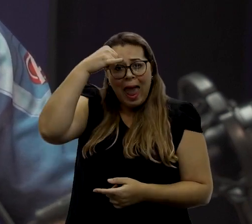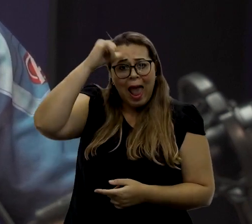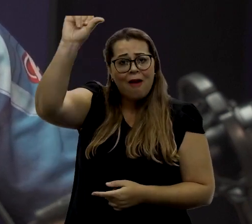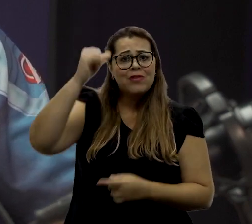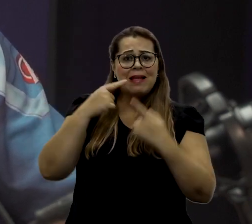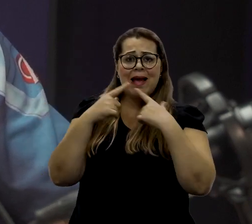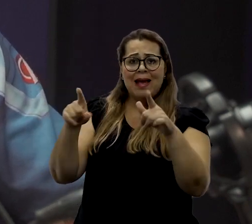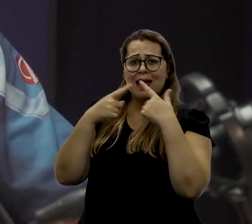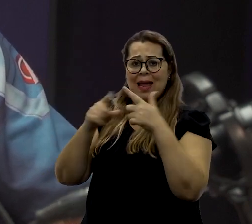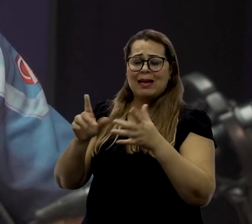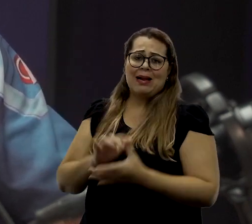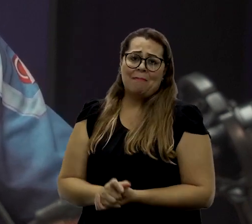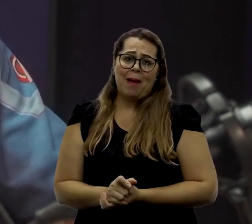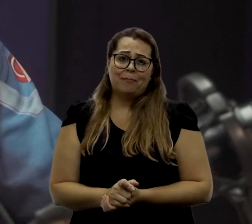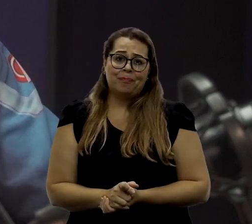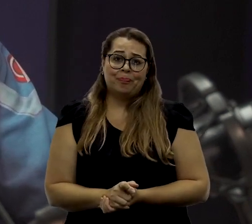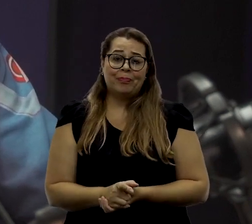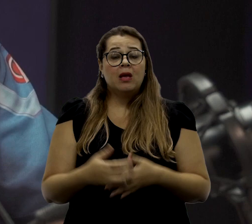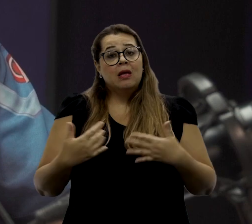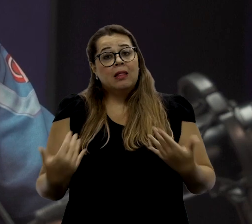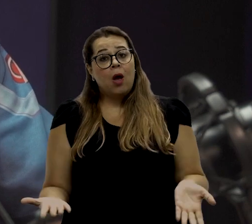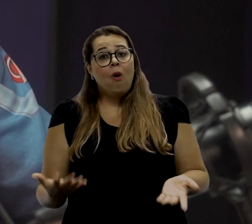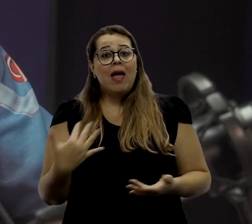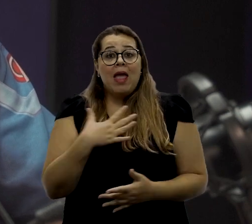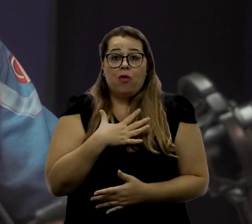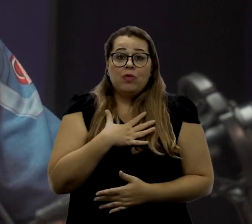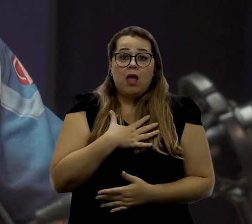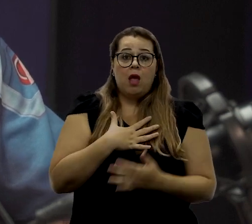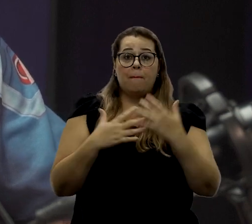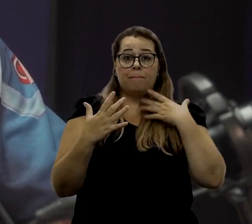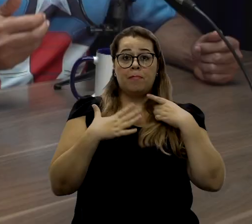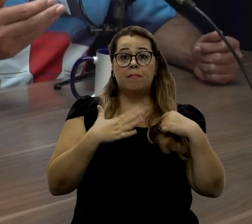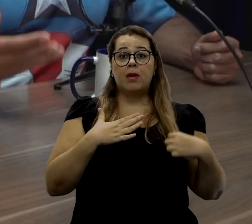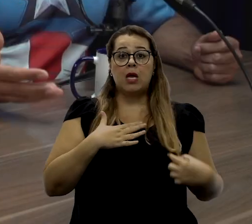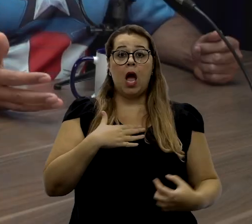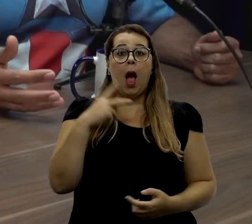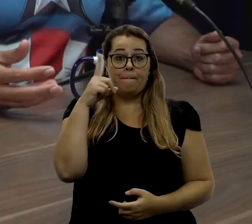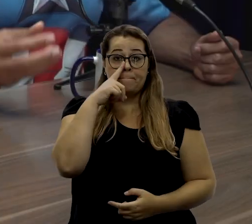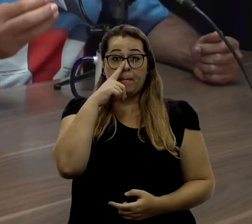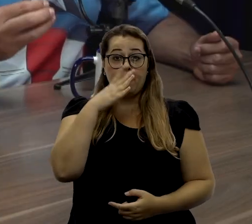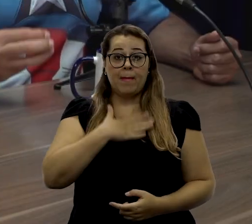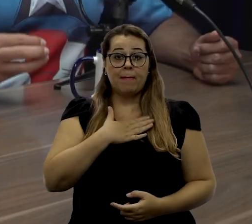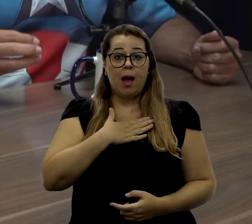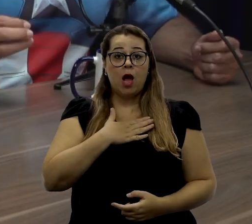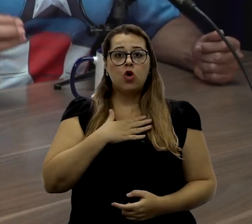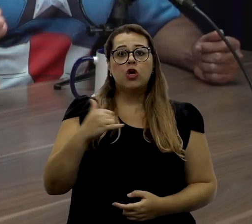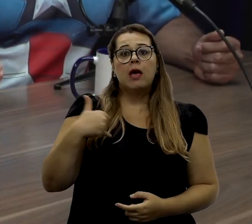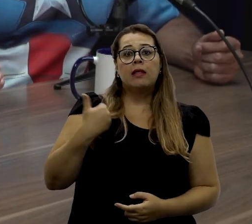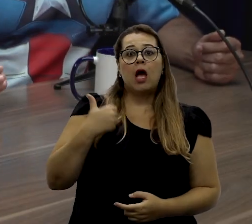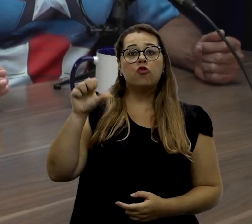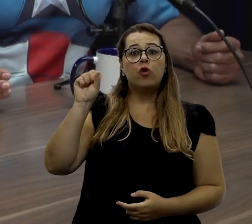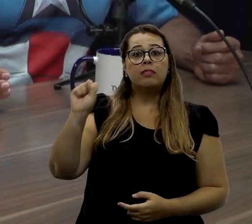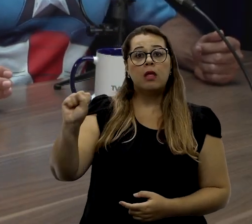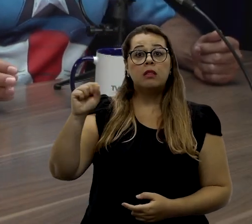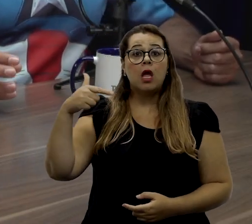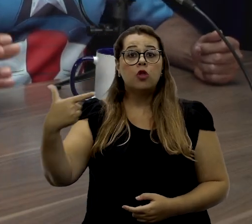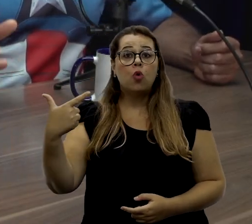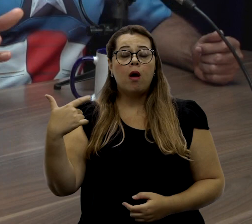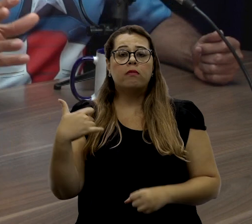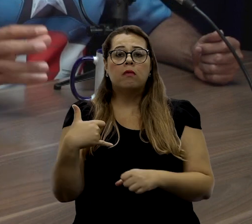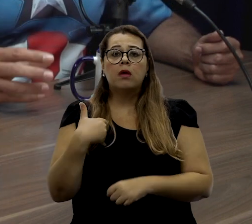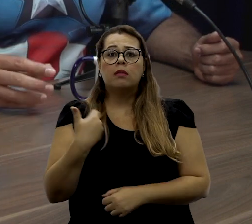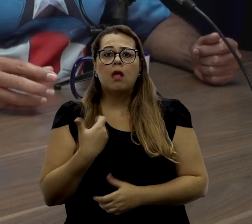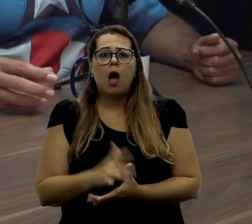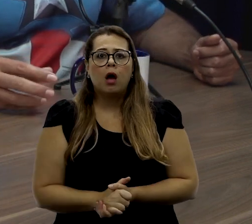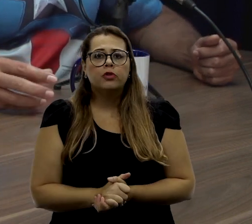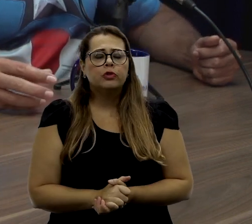com você em relação à minha mãe, que tem 80 anos. Você sabe que a minha mãe hoje, cara, uma senhora que tem problema de saúde, só que a minha mãe ainda não reclama. Ela olha assim nesse